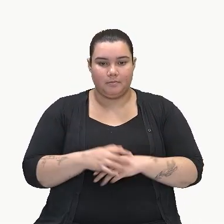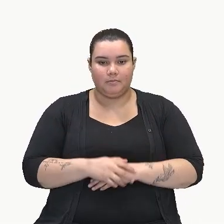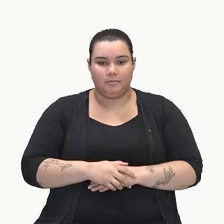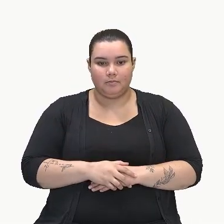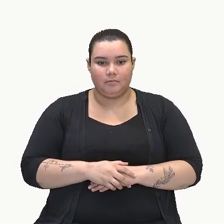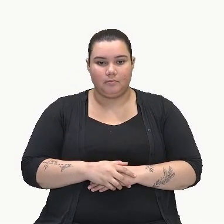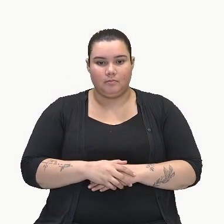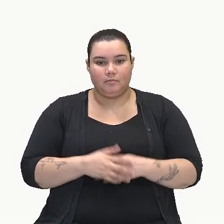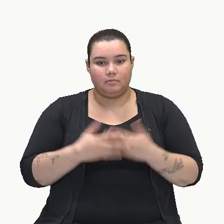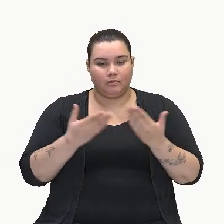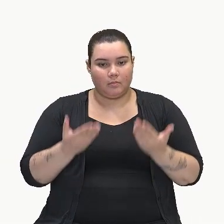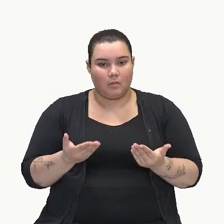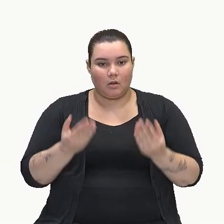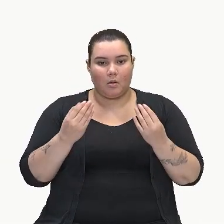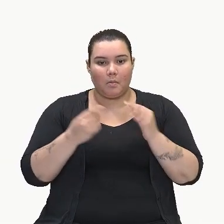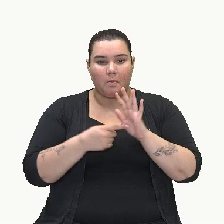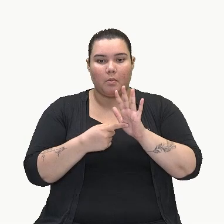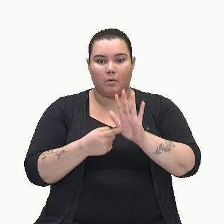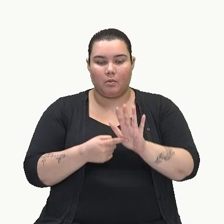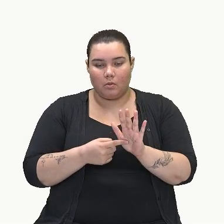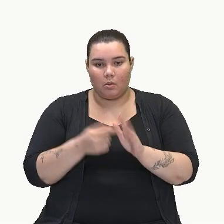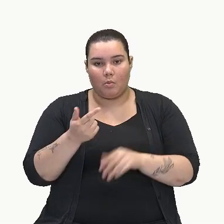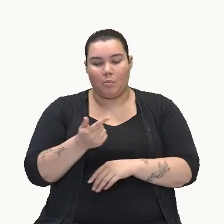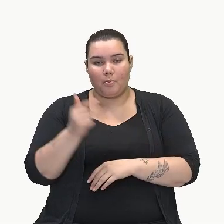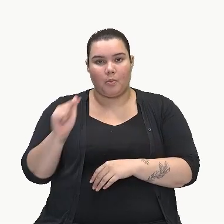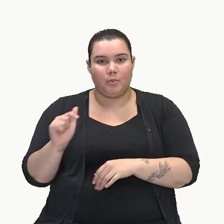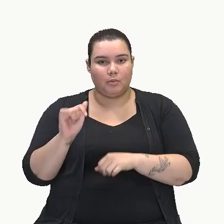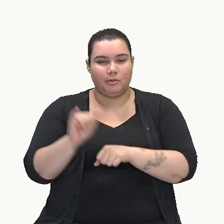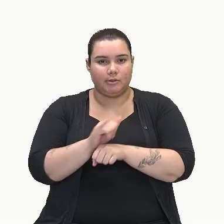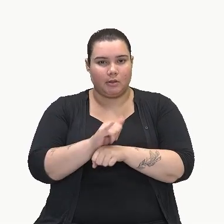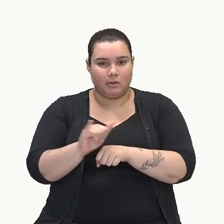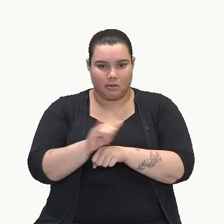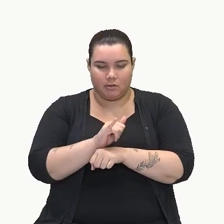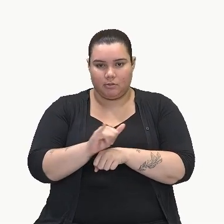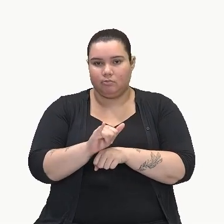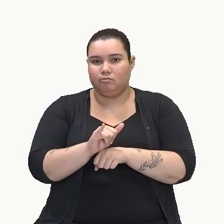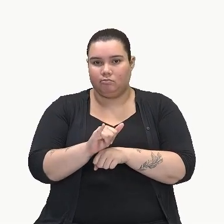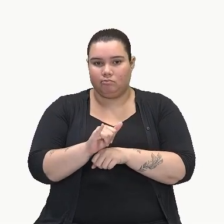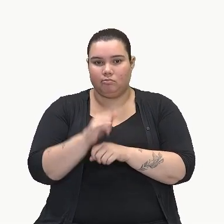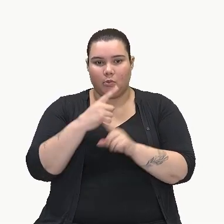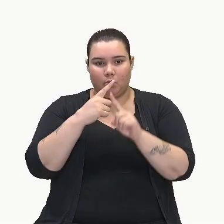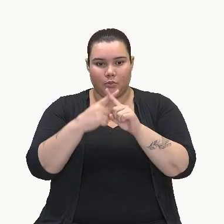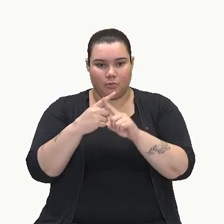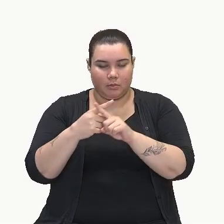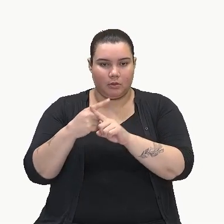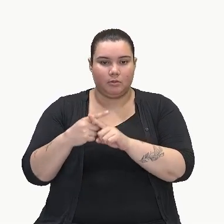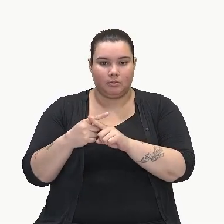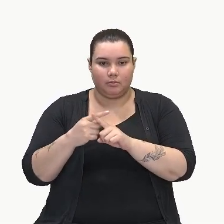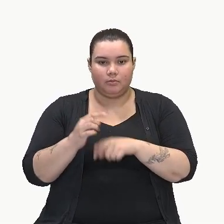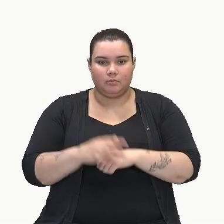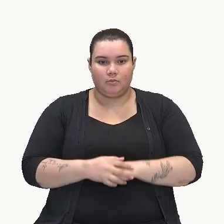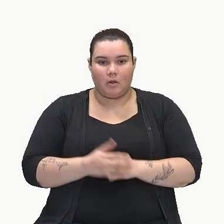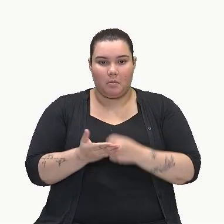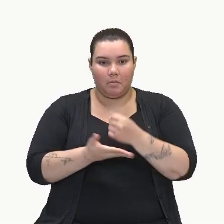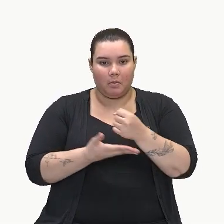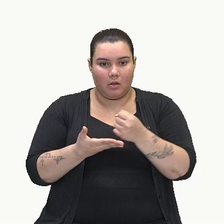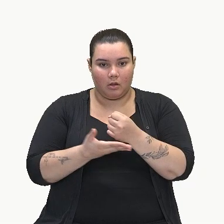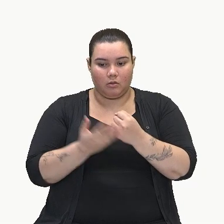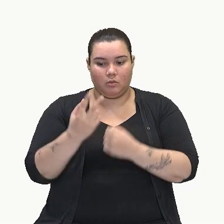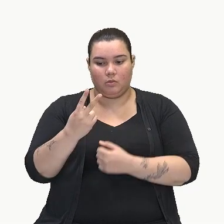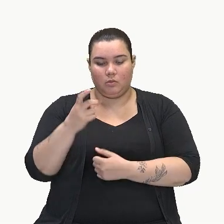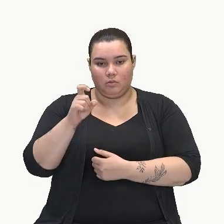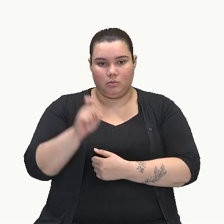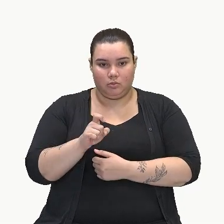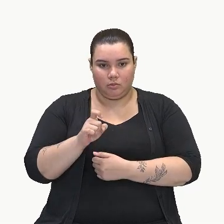Então, aqui eu só estou mostrando uma outra forma de fazer a multiplicação, ó. Minha base, 2x